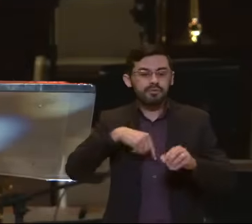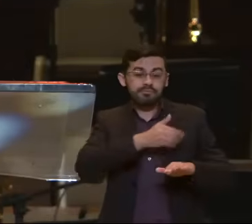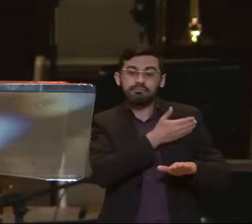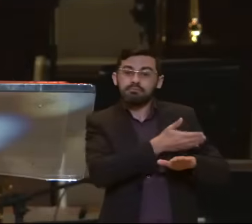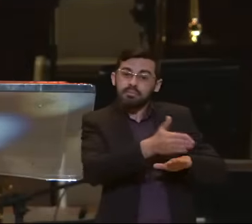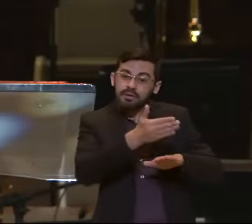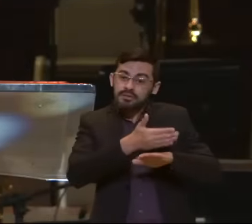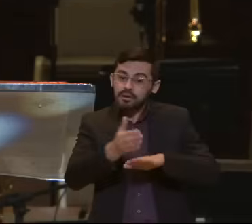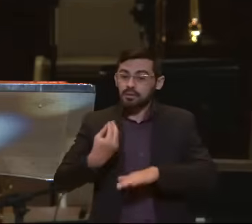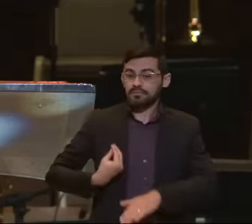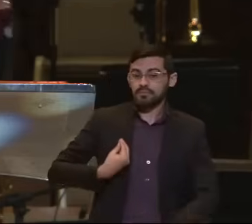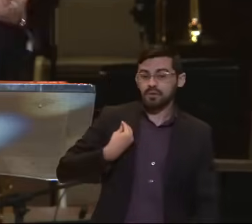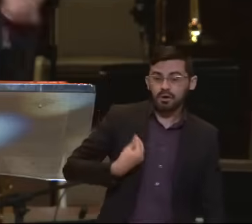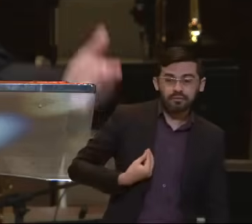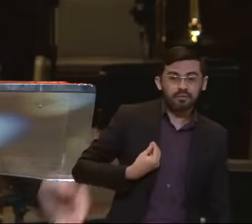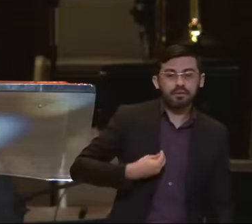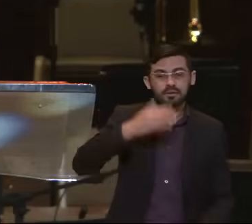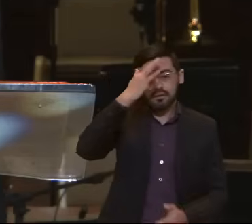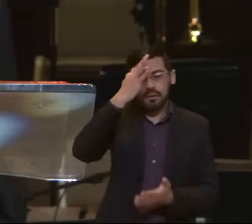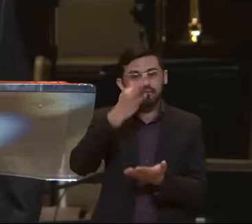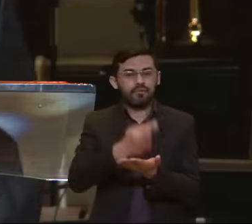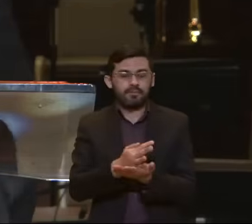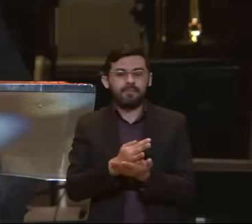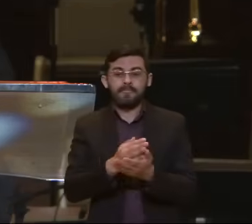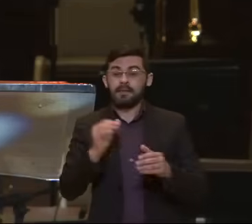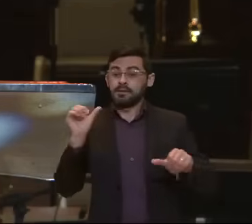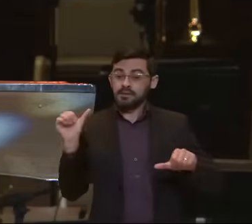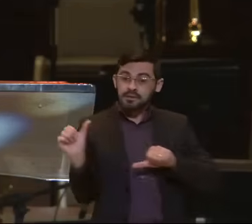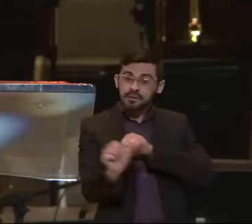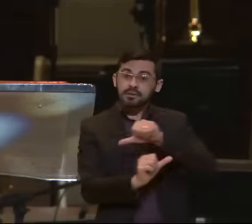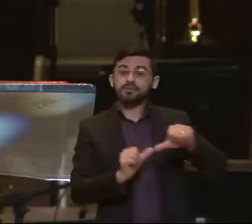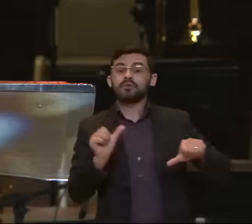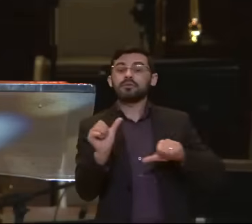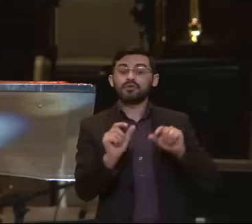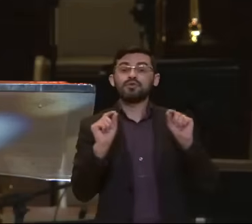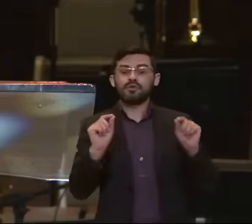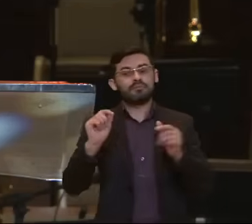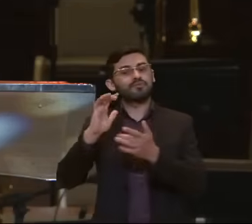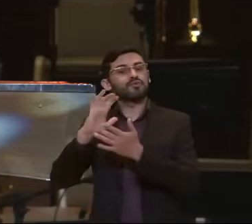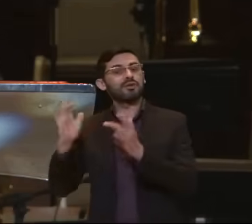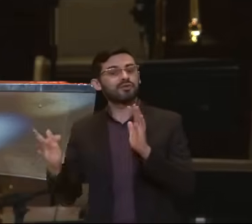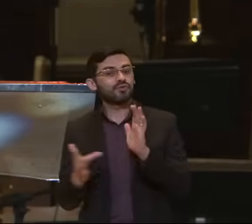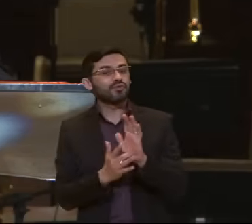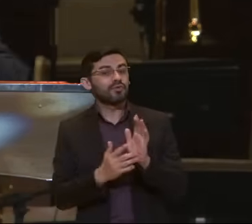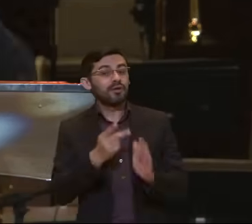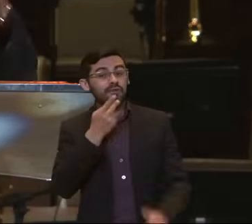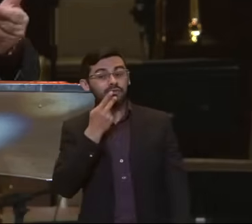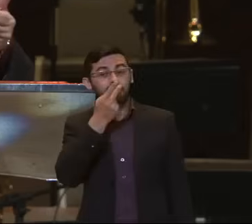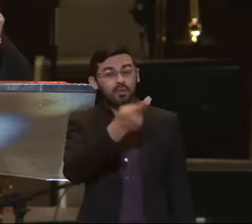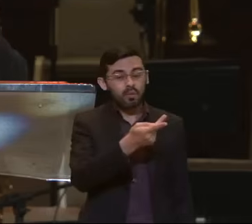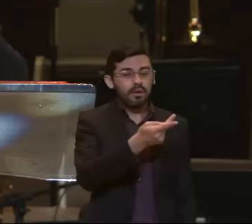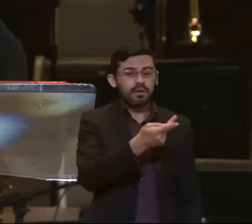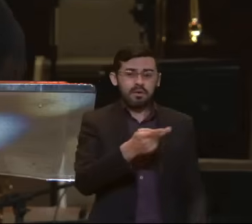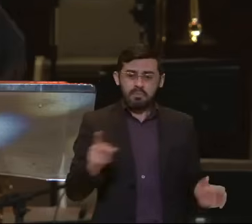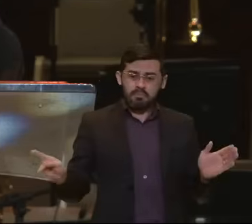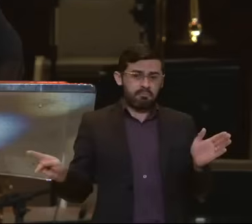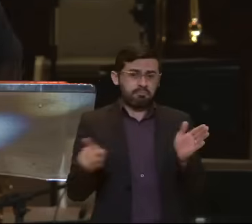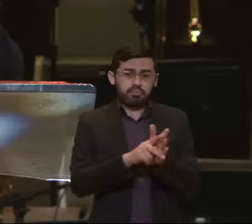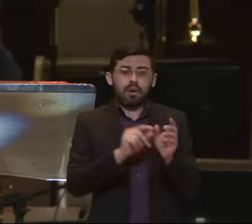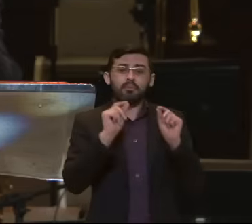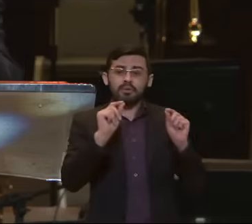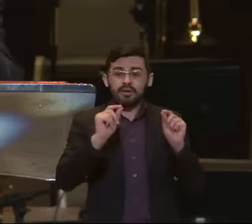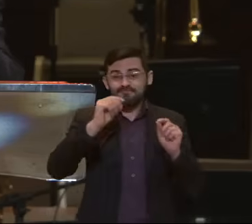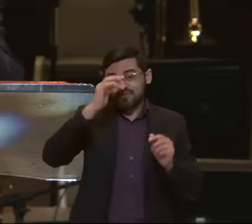viver. A essas transformações, Jesus chamou de frutos naturais de uma